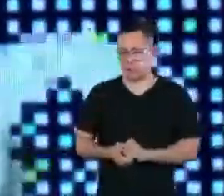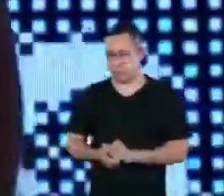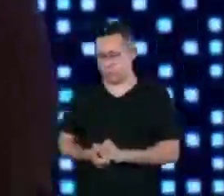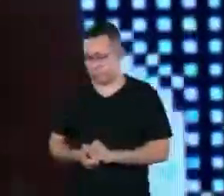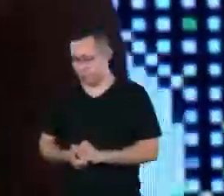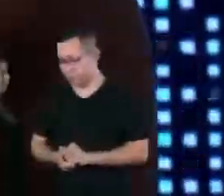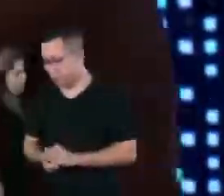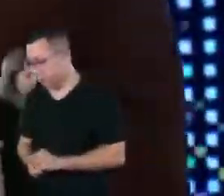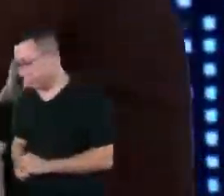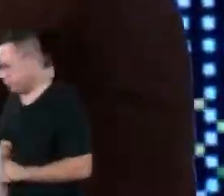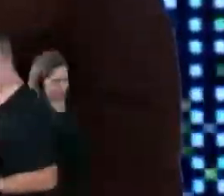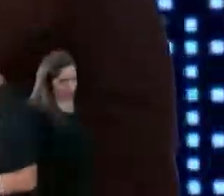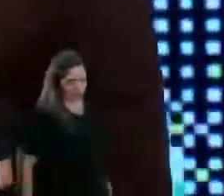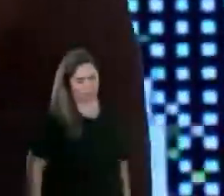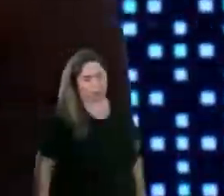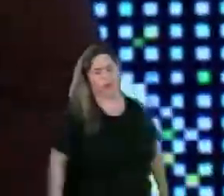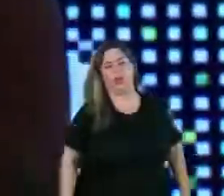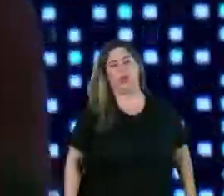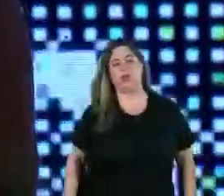pensar complexo,